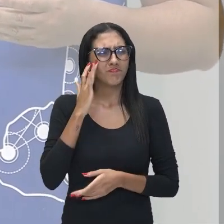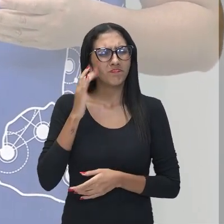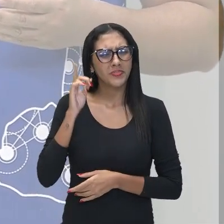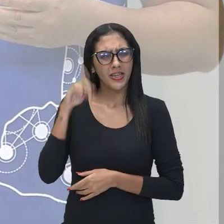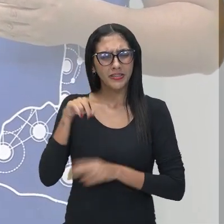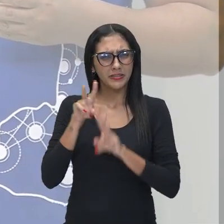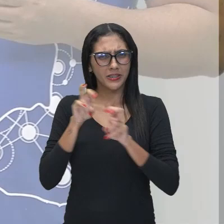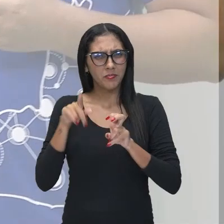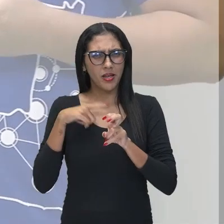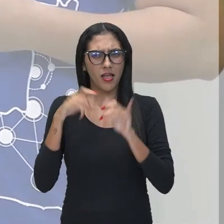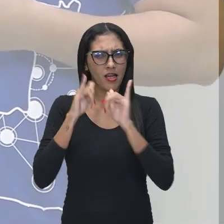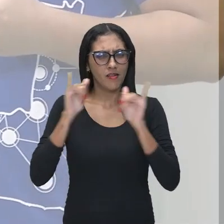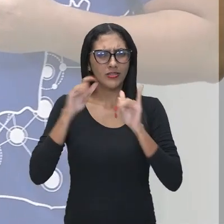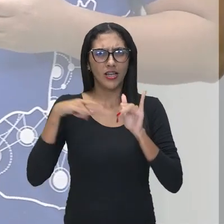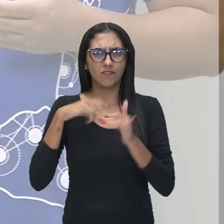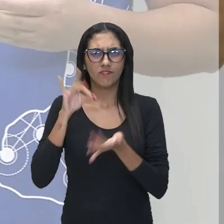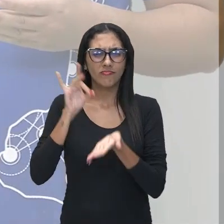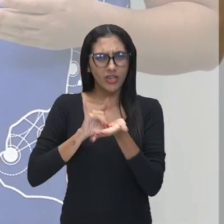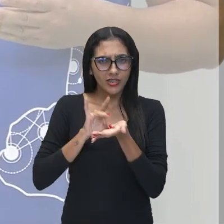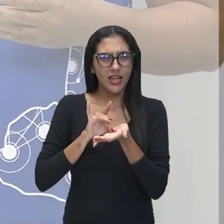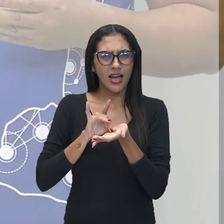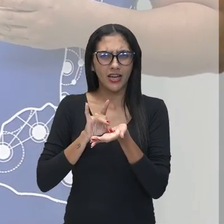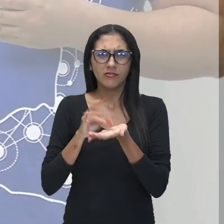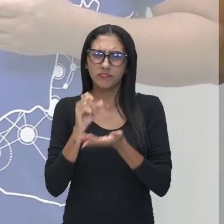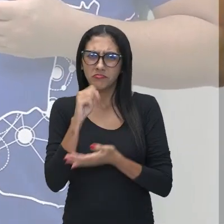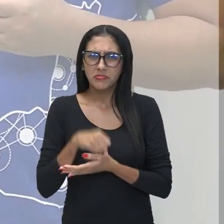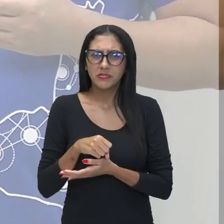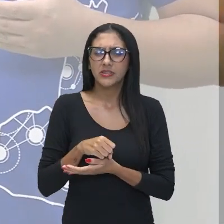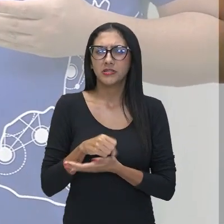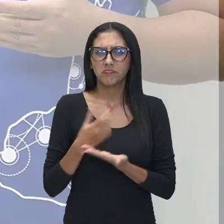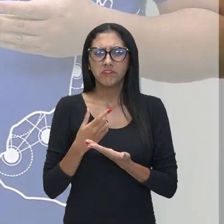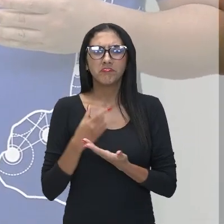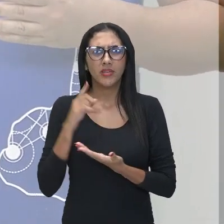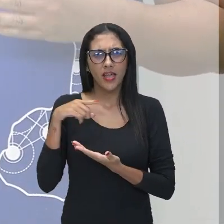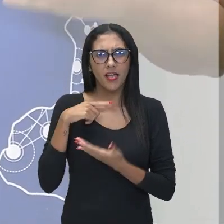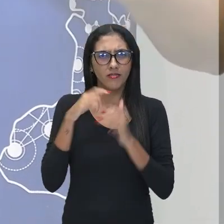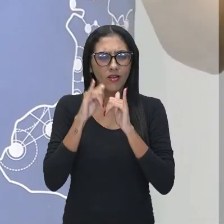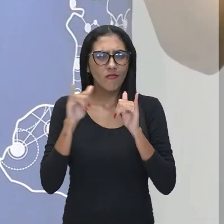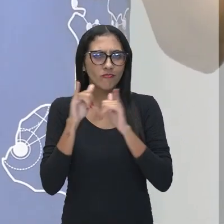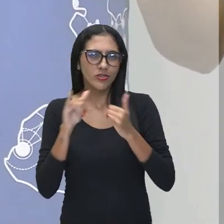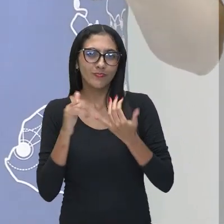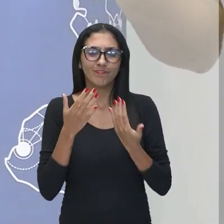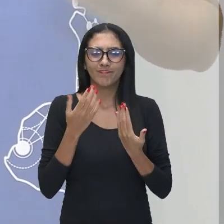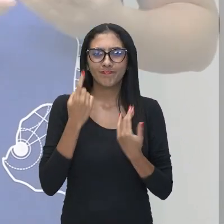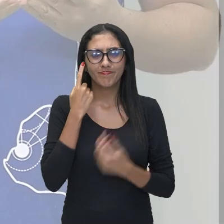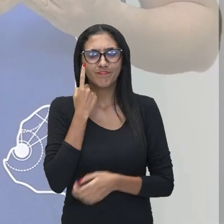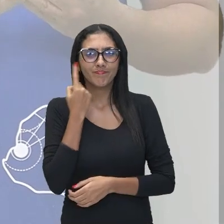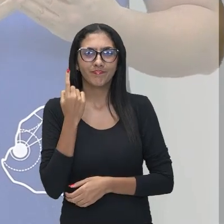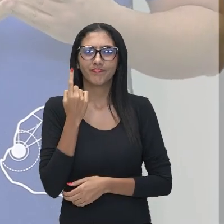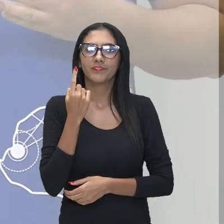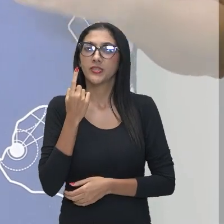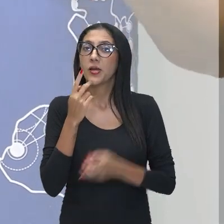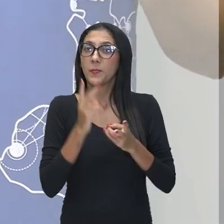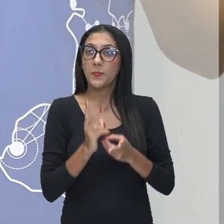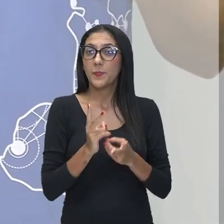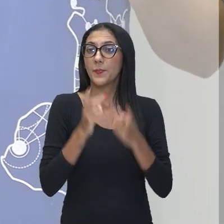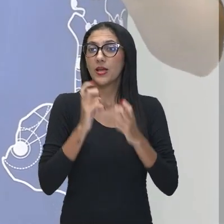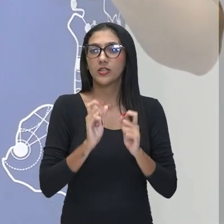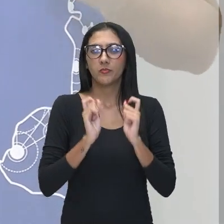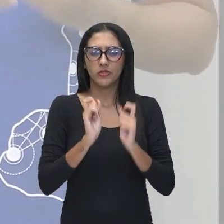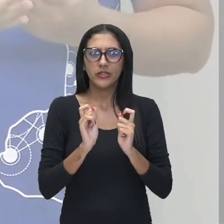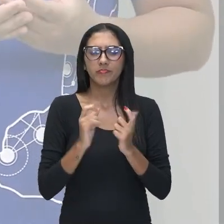é verdadeira? Será que é verdade o que está escrito aqui? Então, você percebe logo de início,